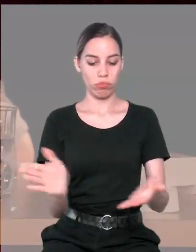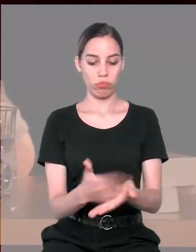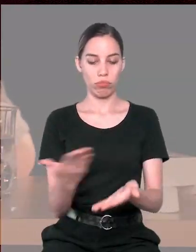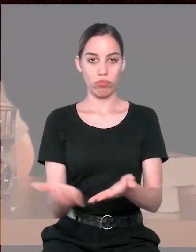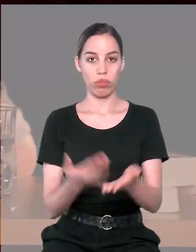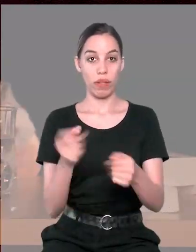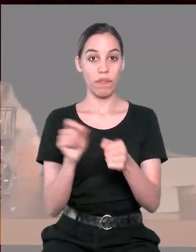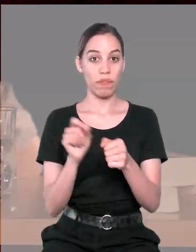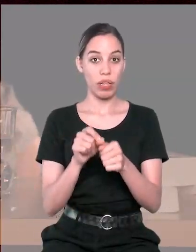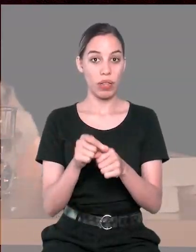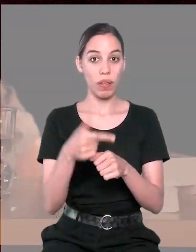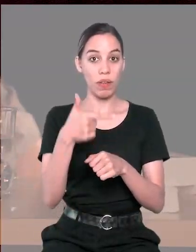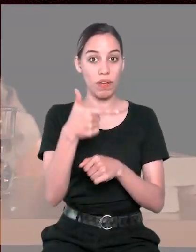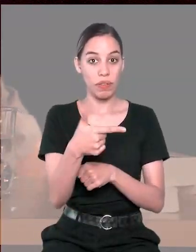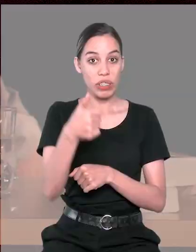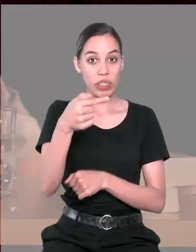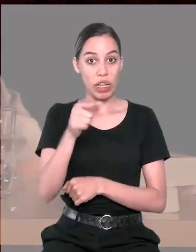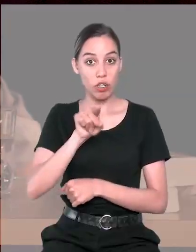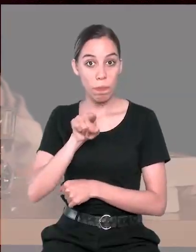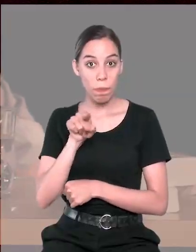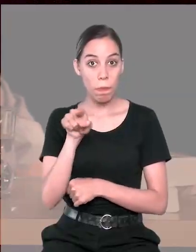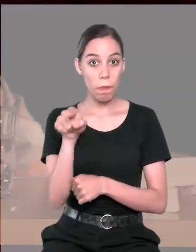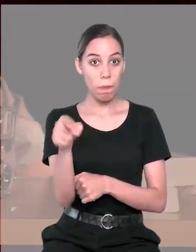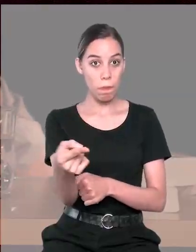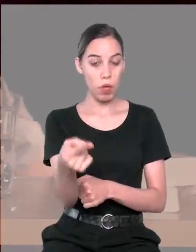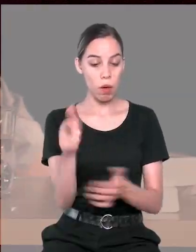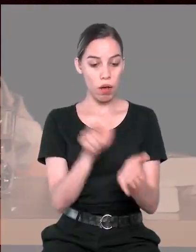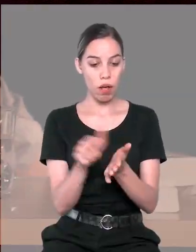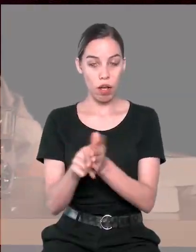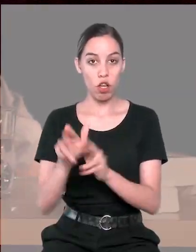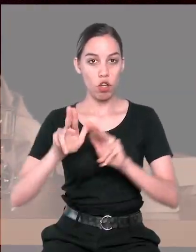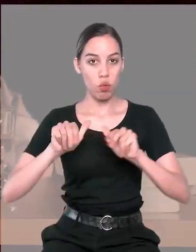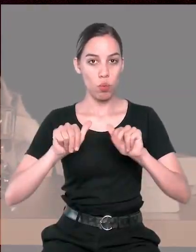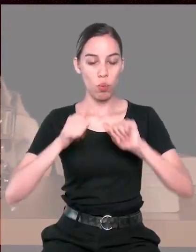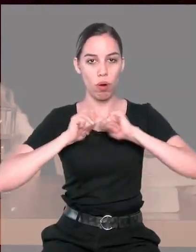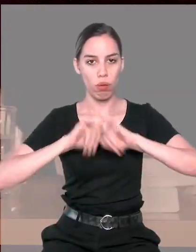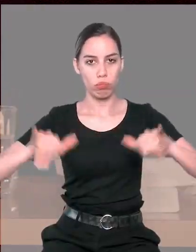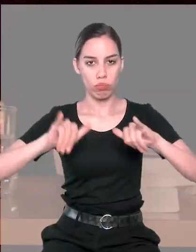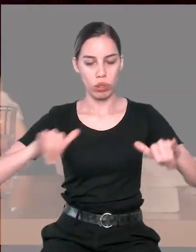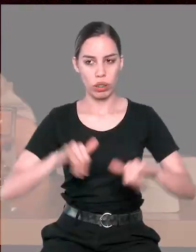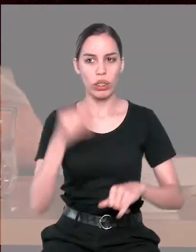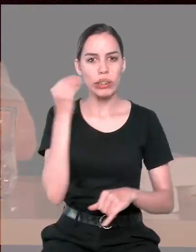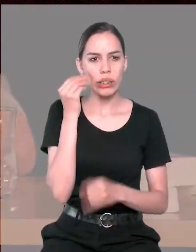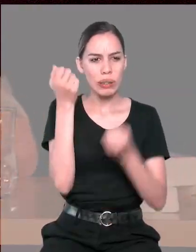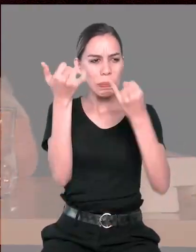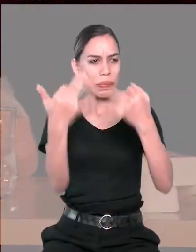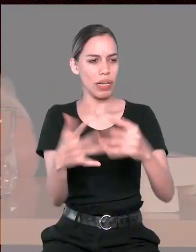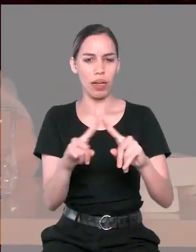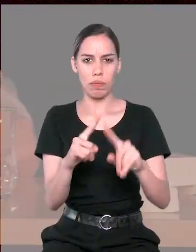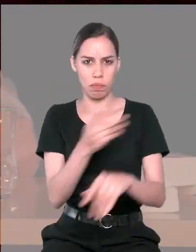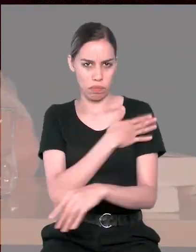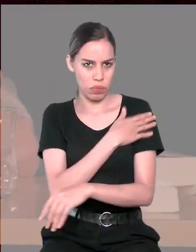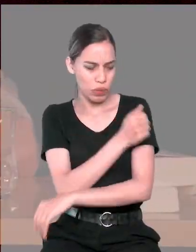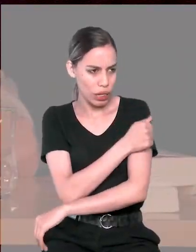vida dele, fizeram mais de 27.000 páginas nunca publicadas. É quase impossível. Eu tento explicar isso para os meus alunos,